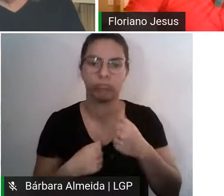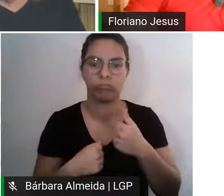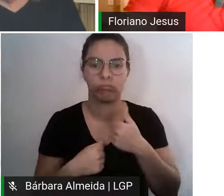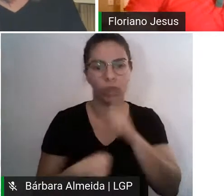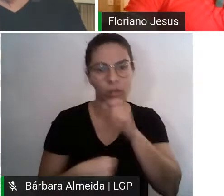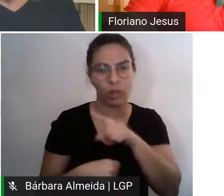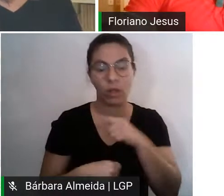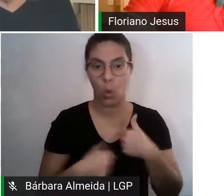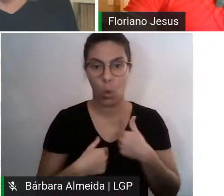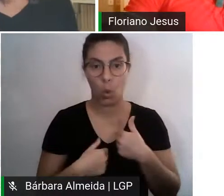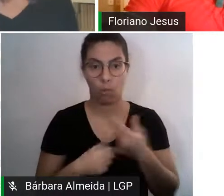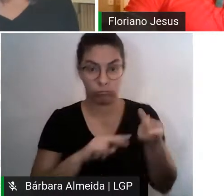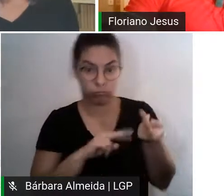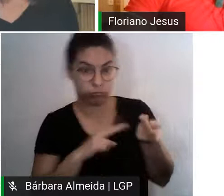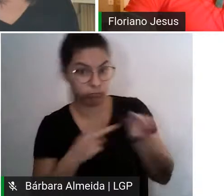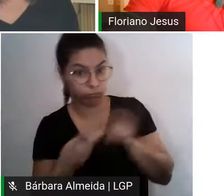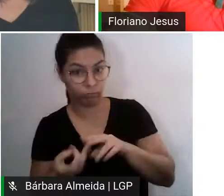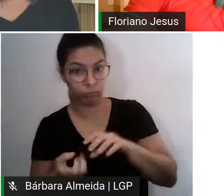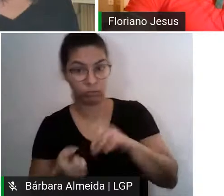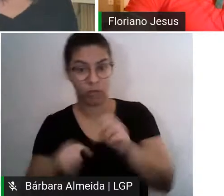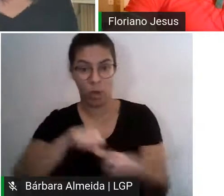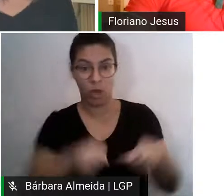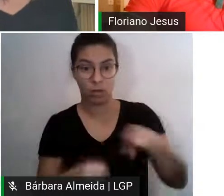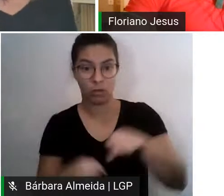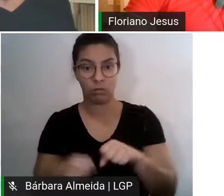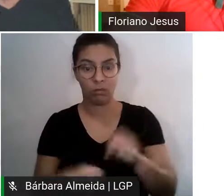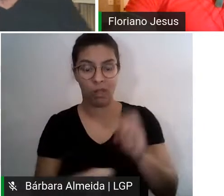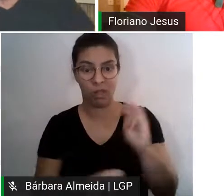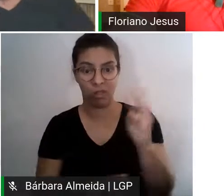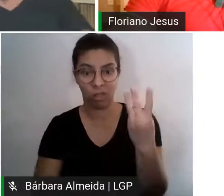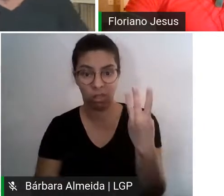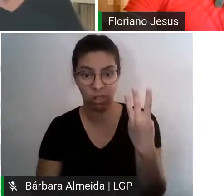à canoagem, existindo só três categorias,